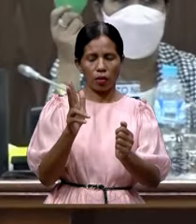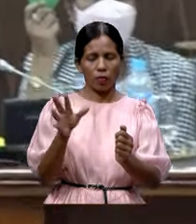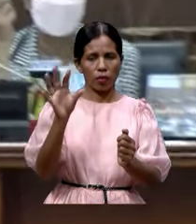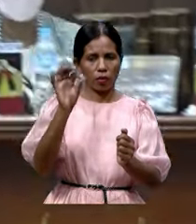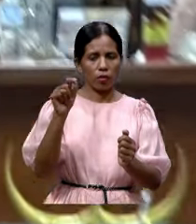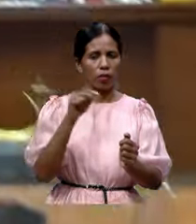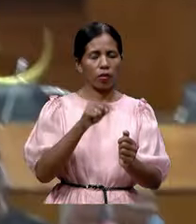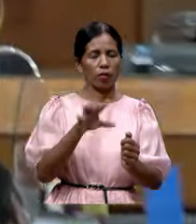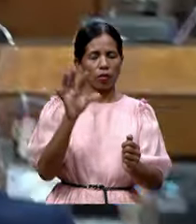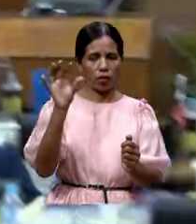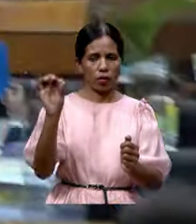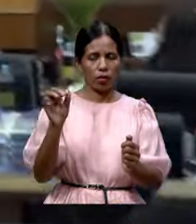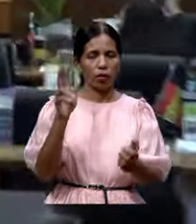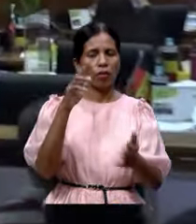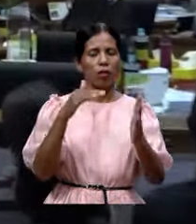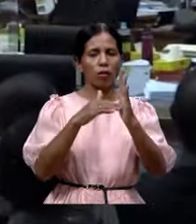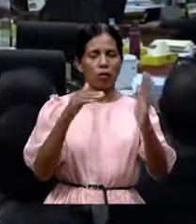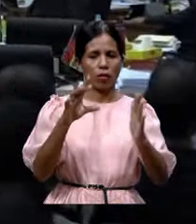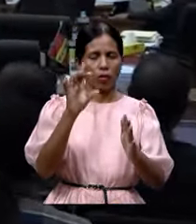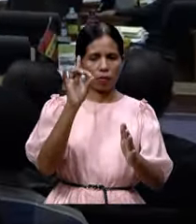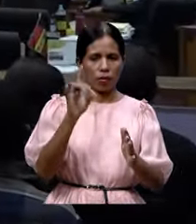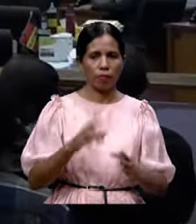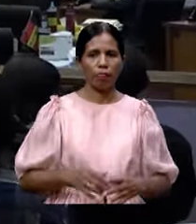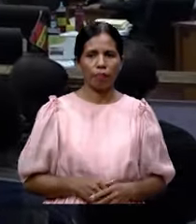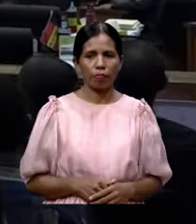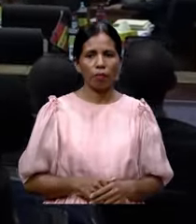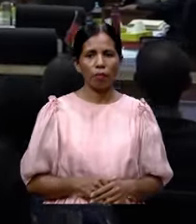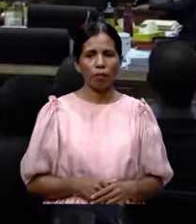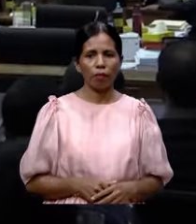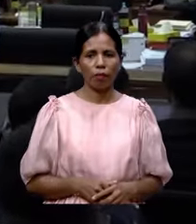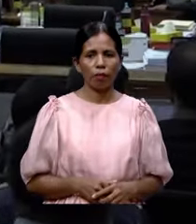abstenção sia no contra valo Romalo Neves Jamiro Santos Ziemen.